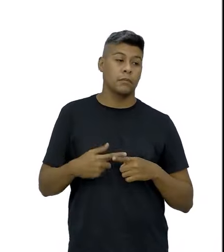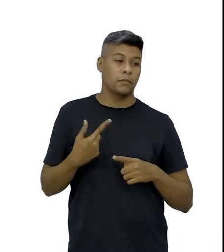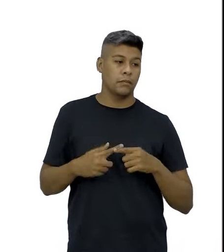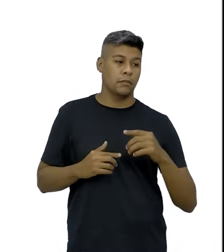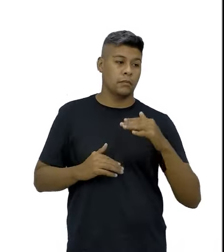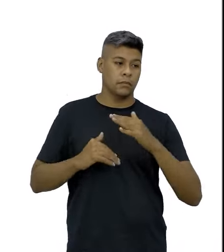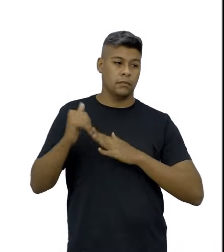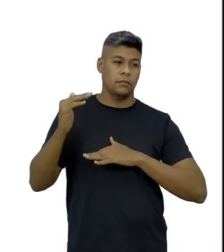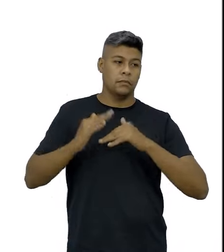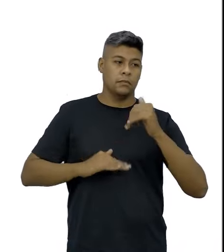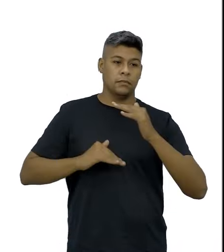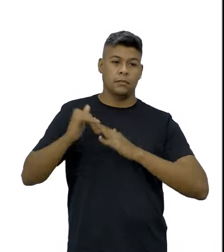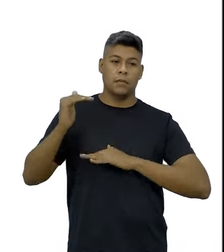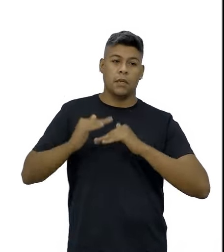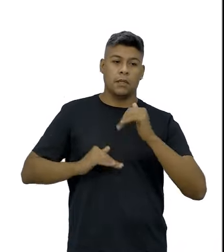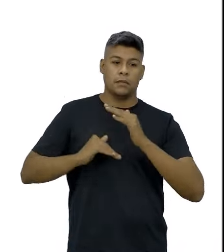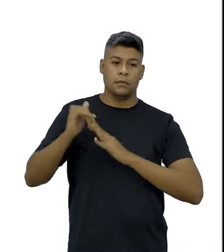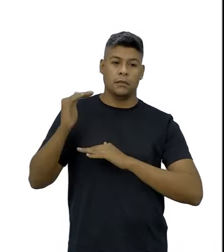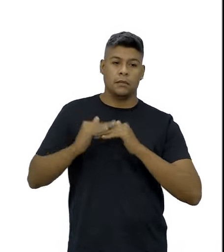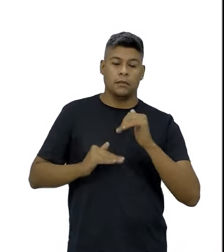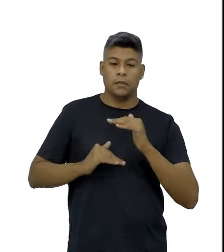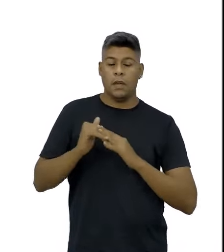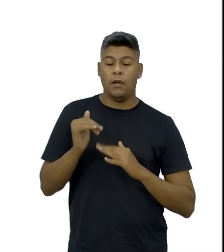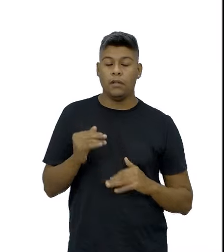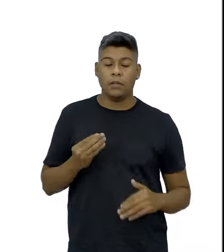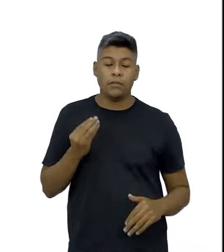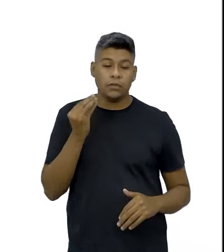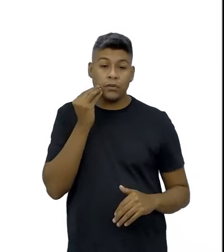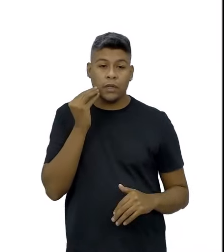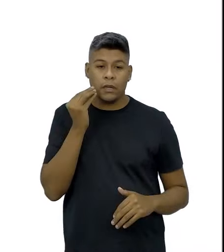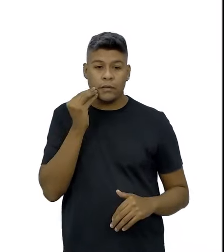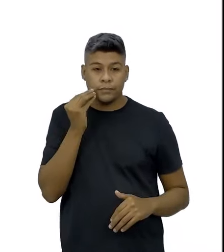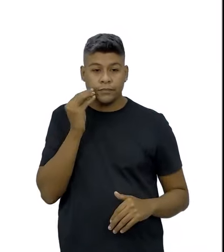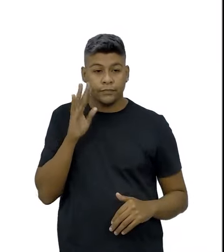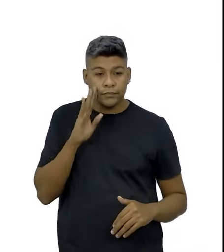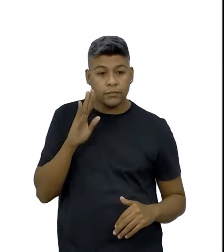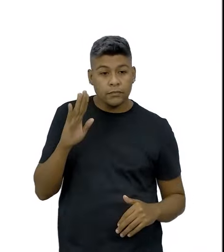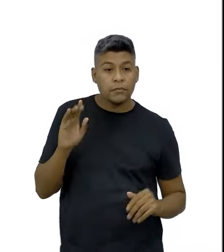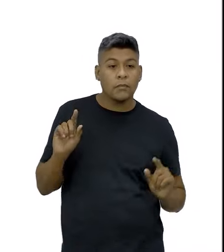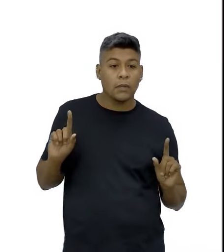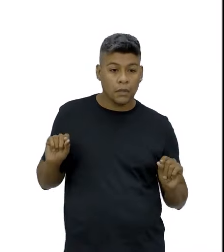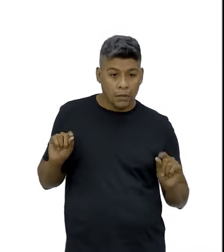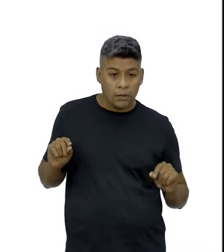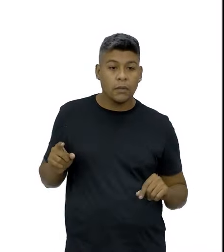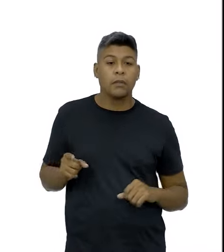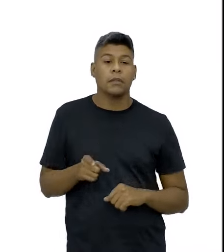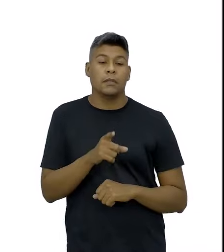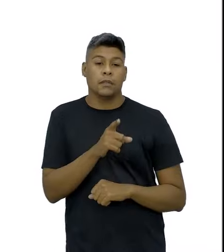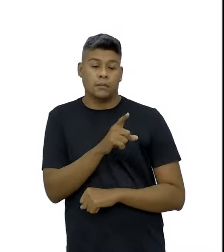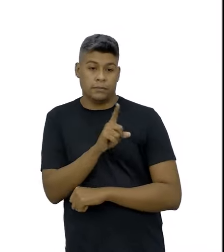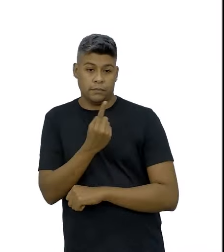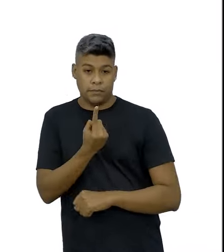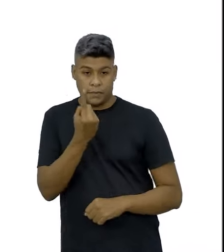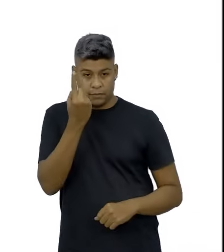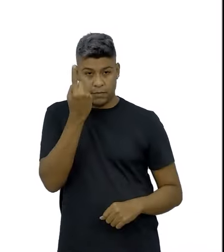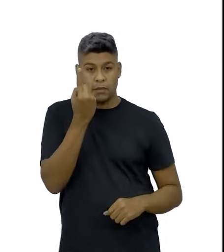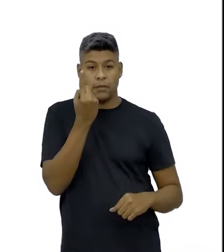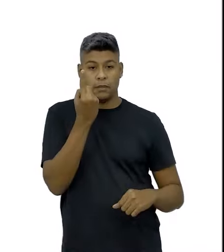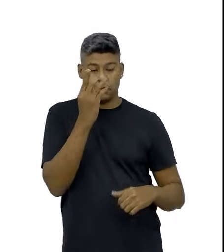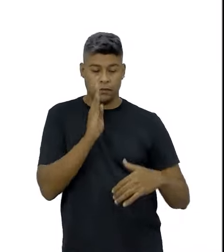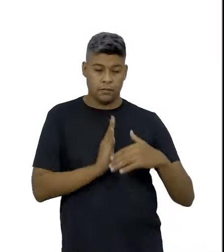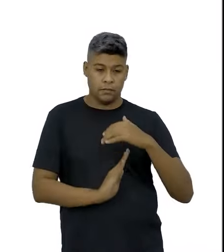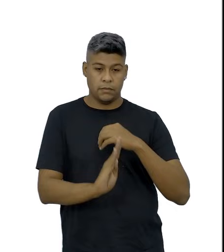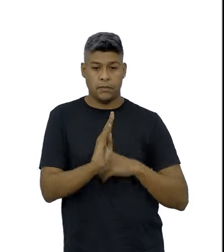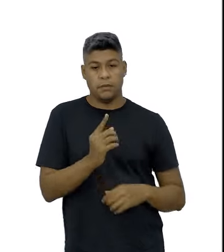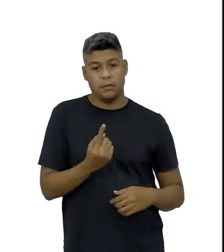como esta está presente em uma sequência didática, principalmente destinada ao primeiro bimestre do primeiro